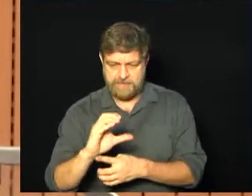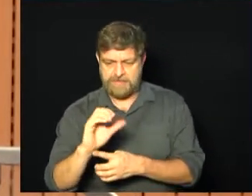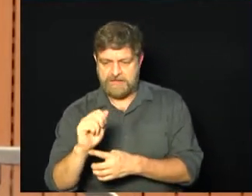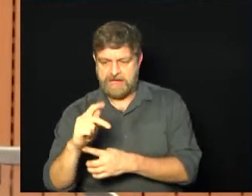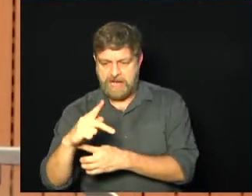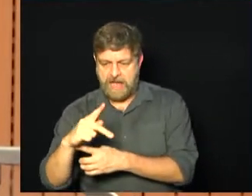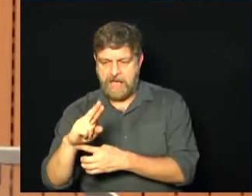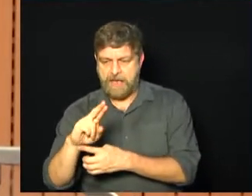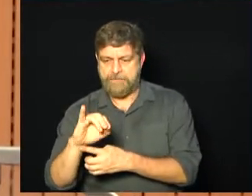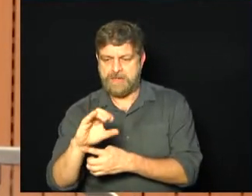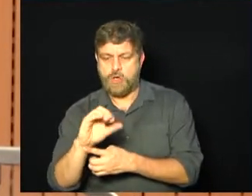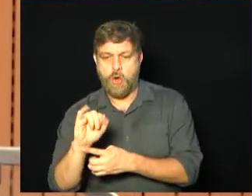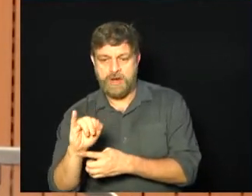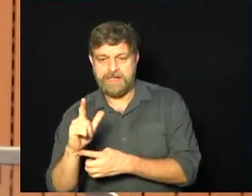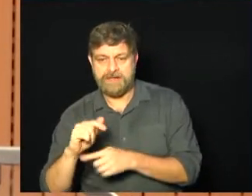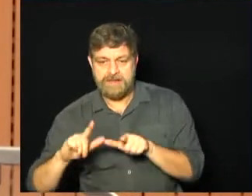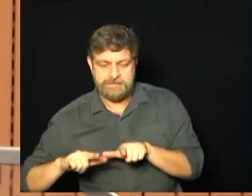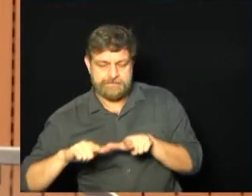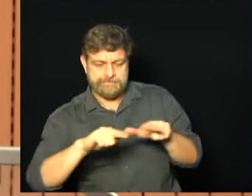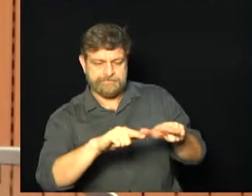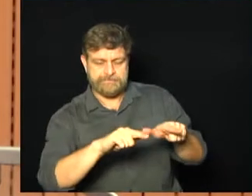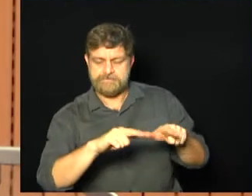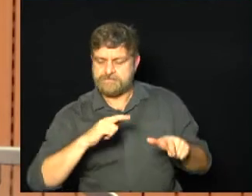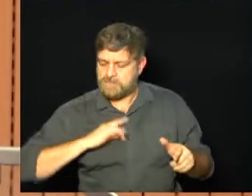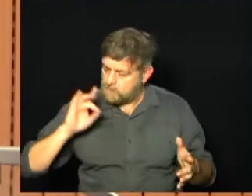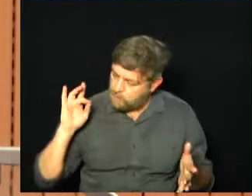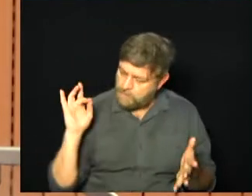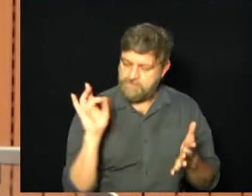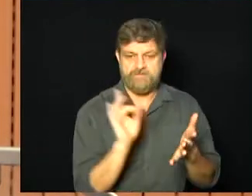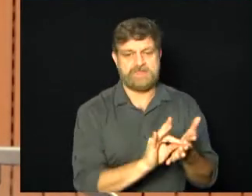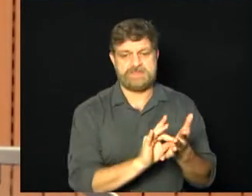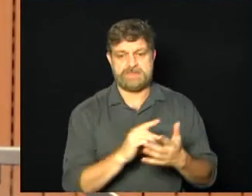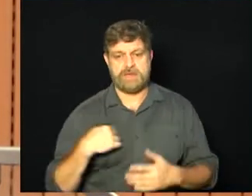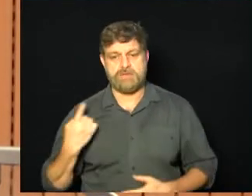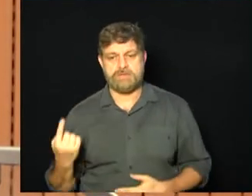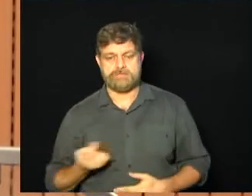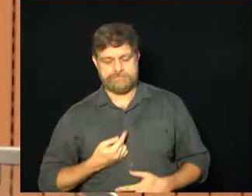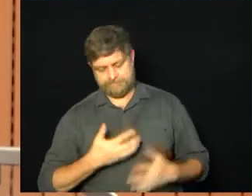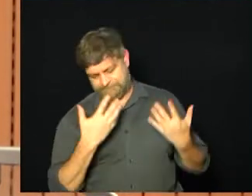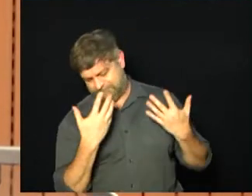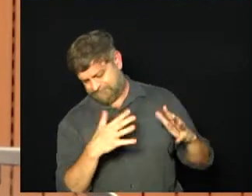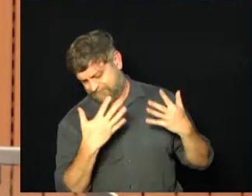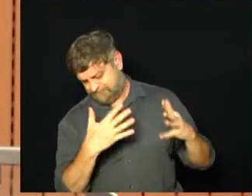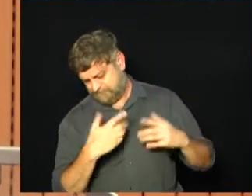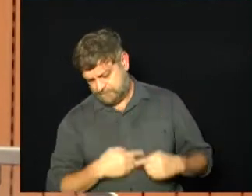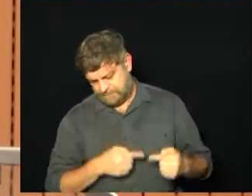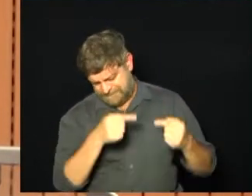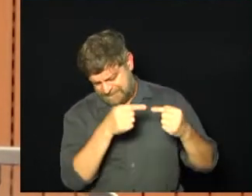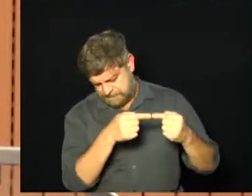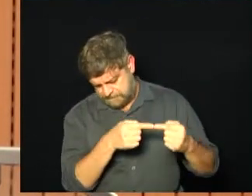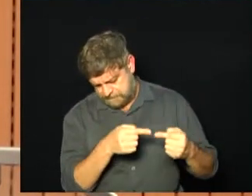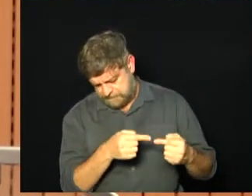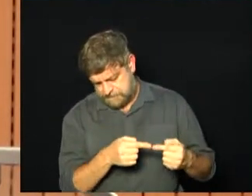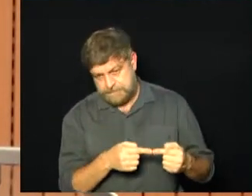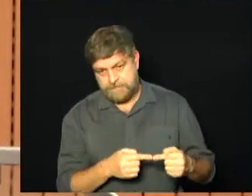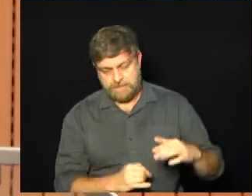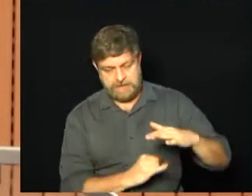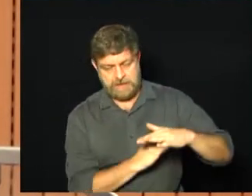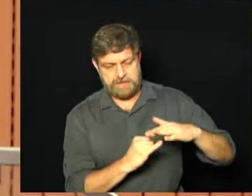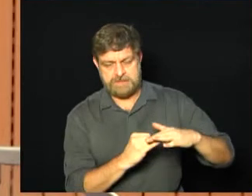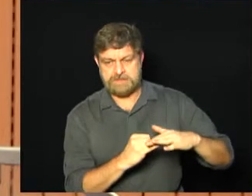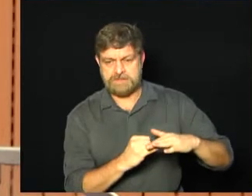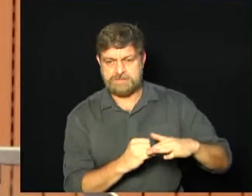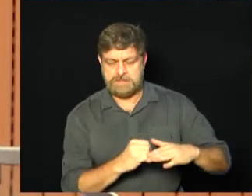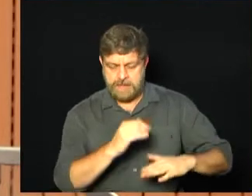ao CCLA, né, dizer que que nós reconhecemos como um agente